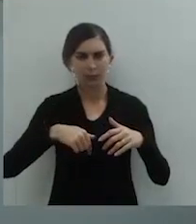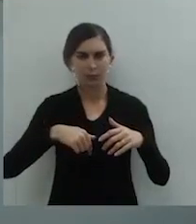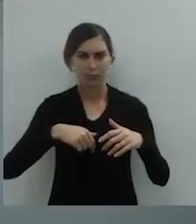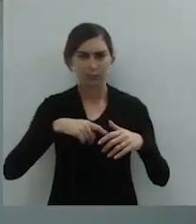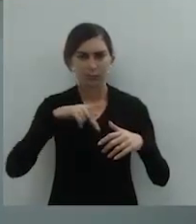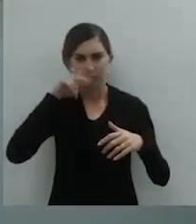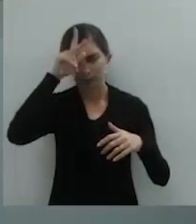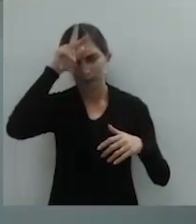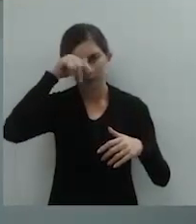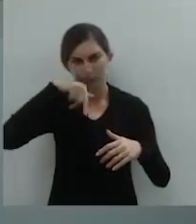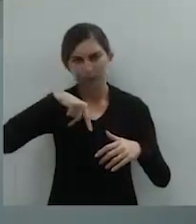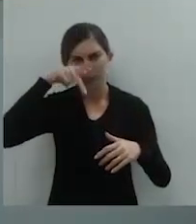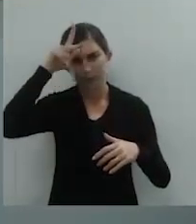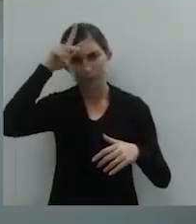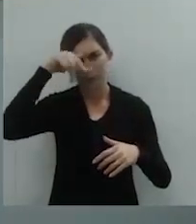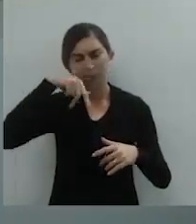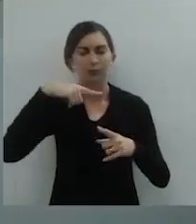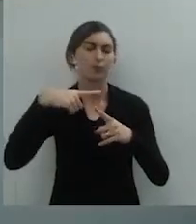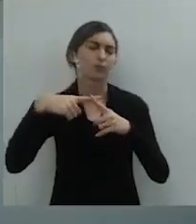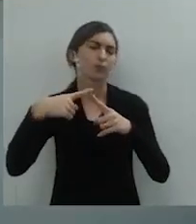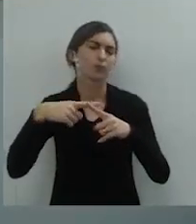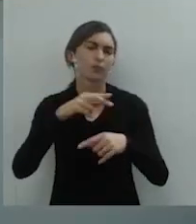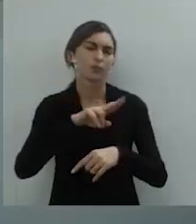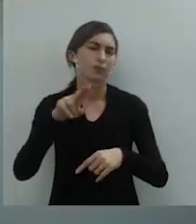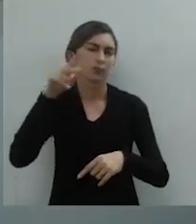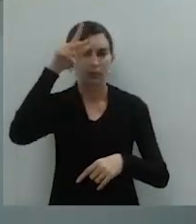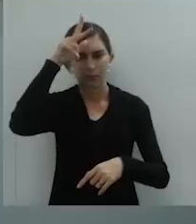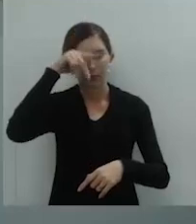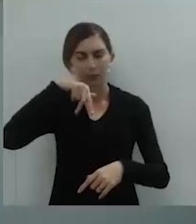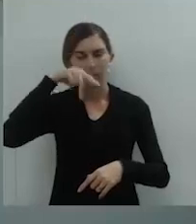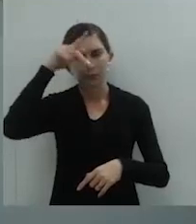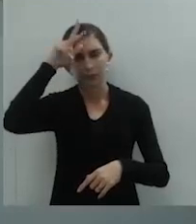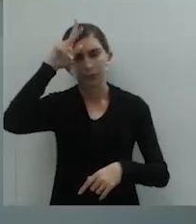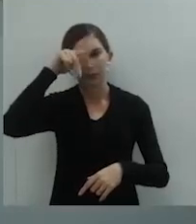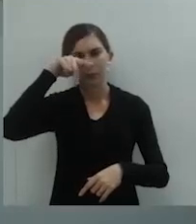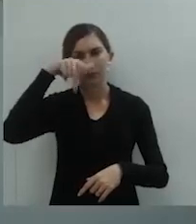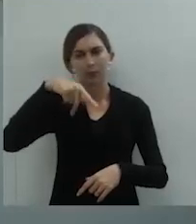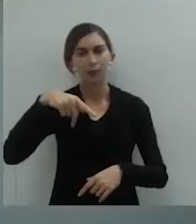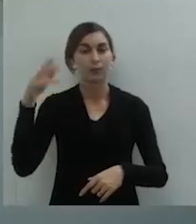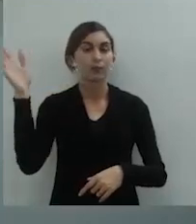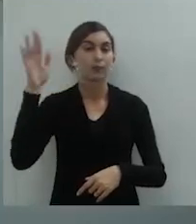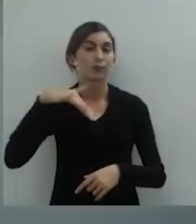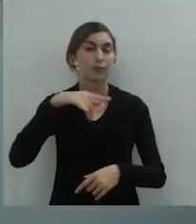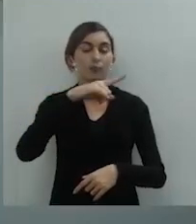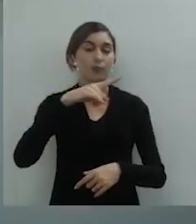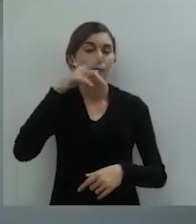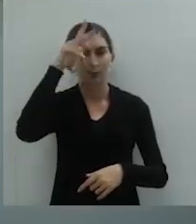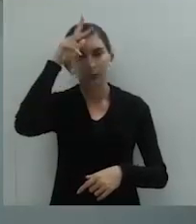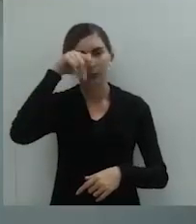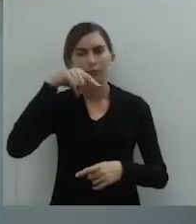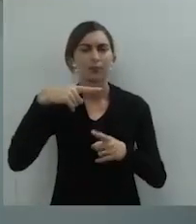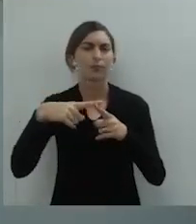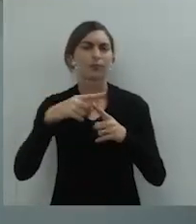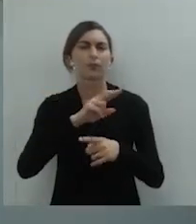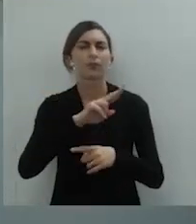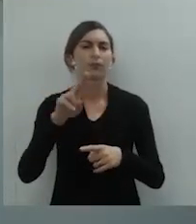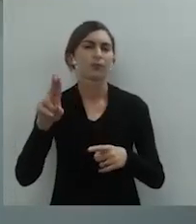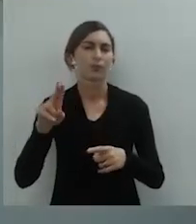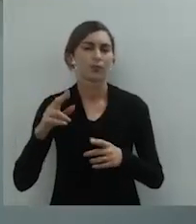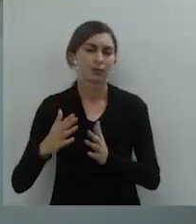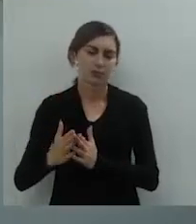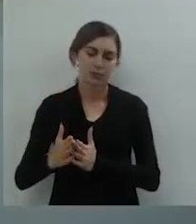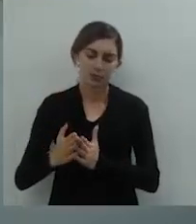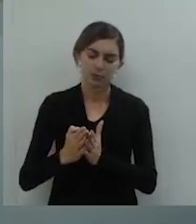Porto de Galinhas, por exemplo. Por que esse nome Porto de Galinhas? Porque vinha o quê? Vinha